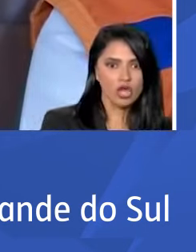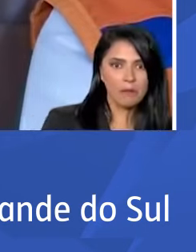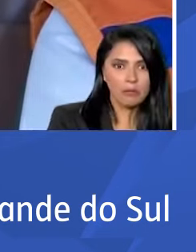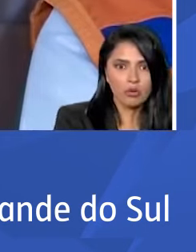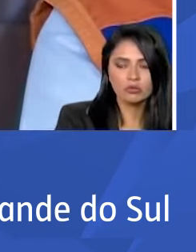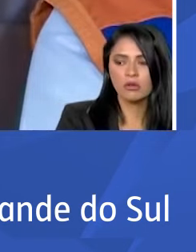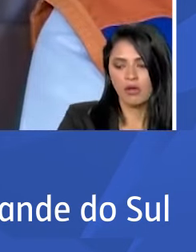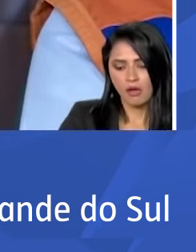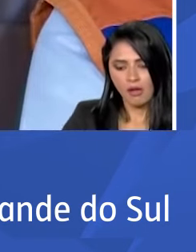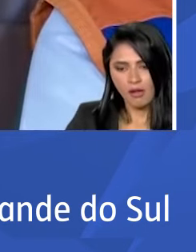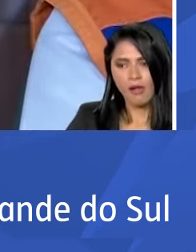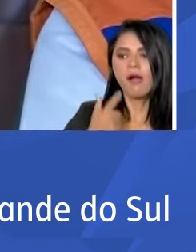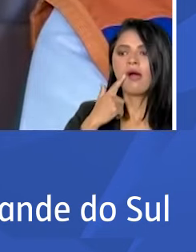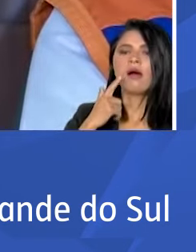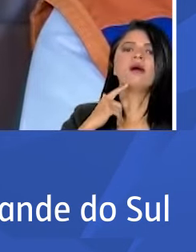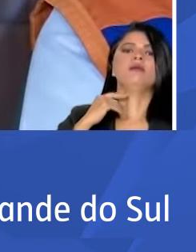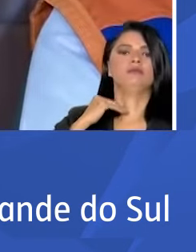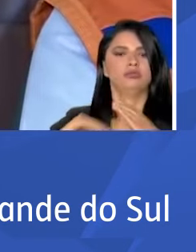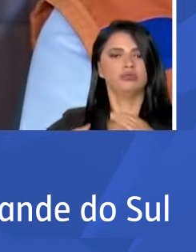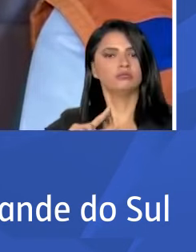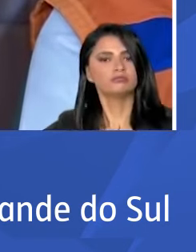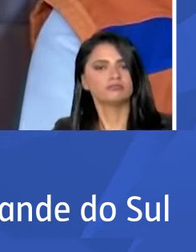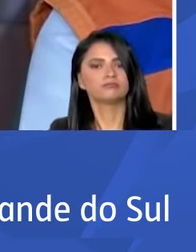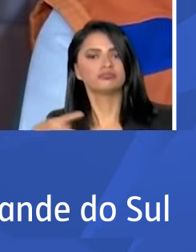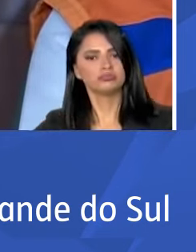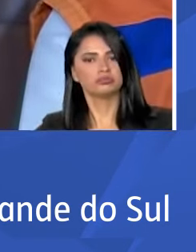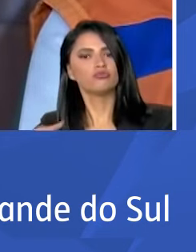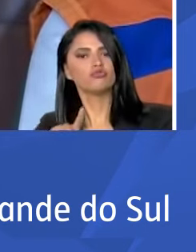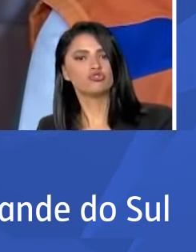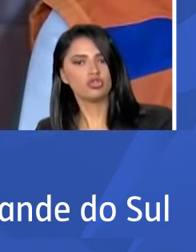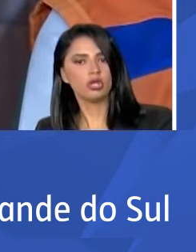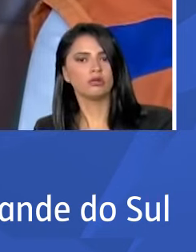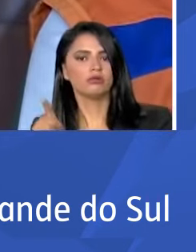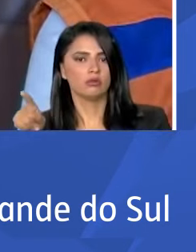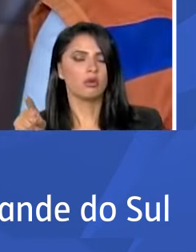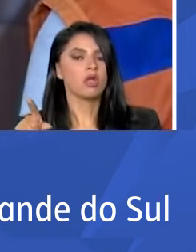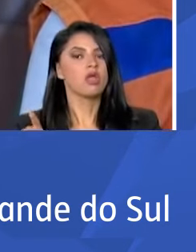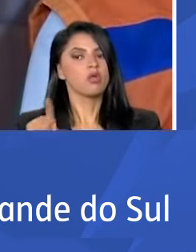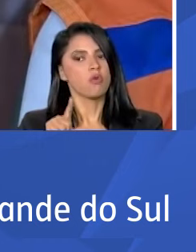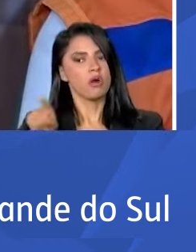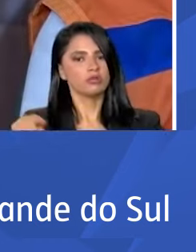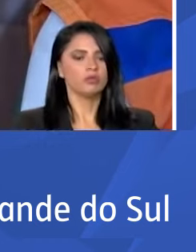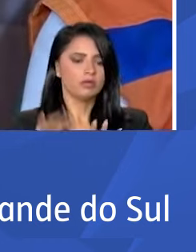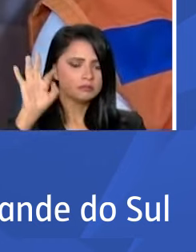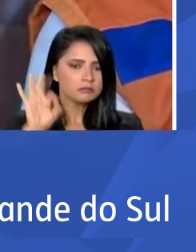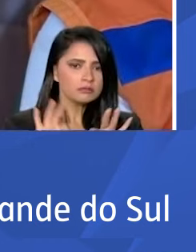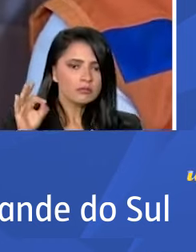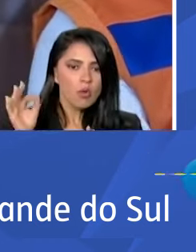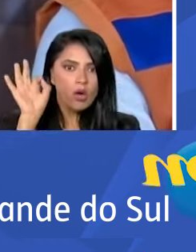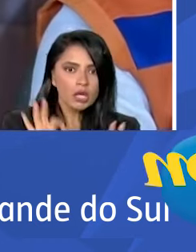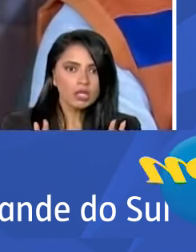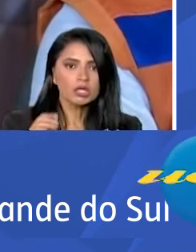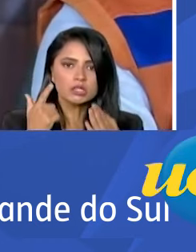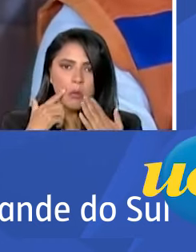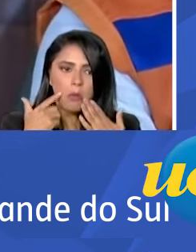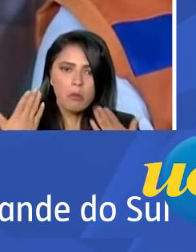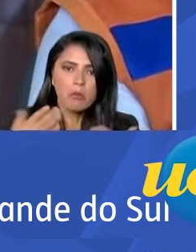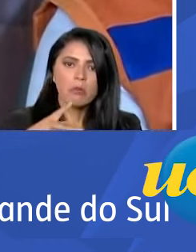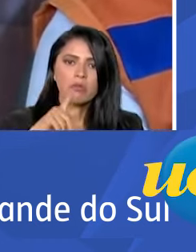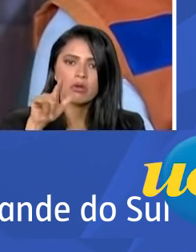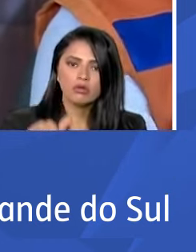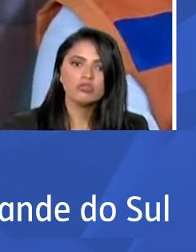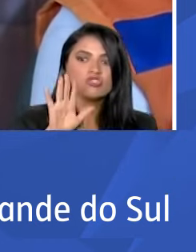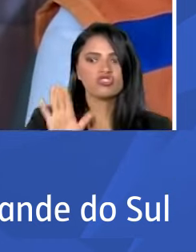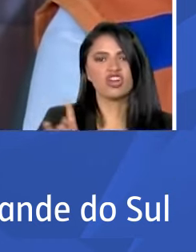que, enquanto a prefeitura apresenta o plano, ela já tenha na caixa um recurso para